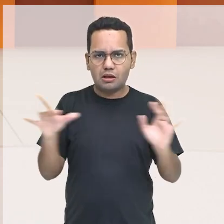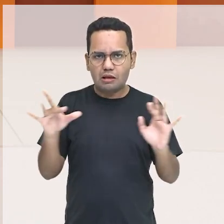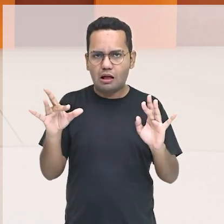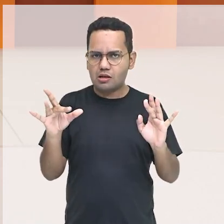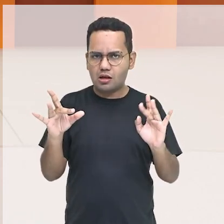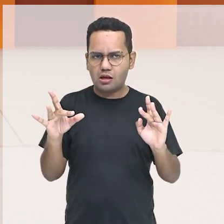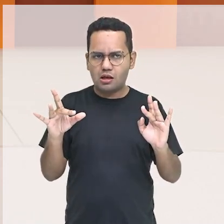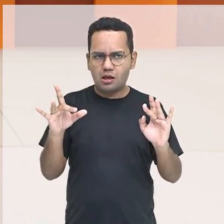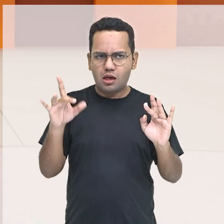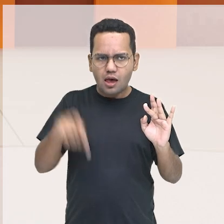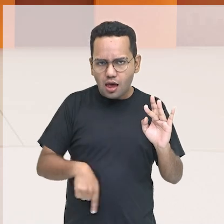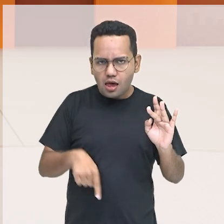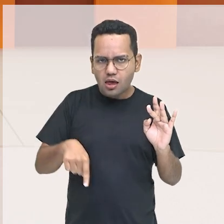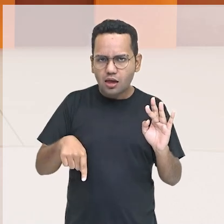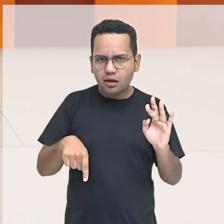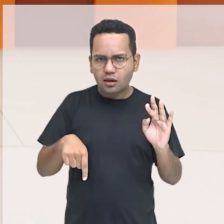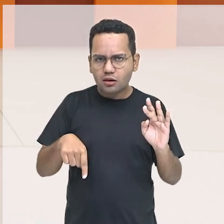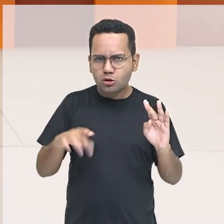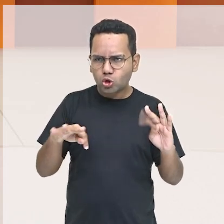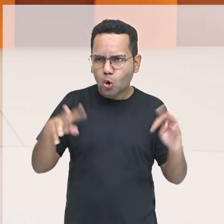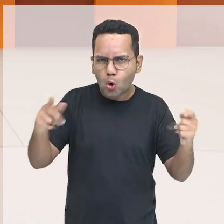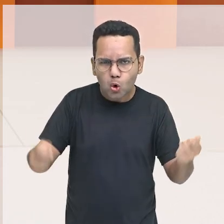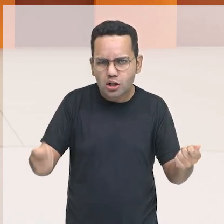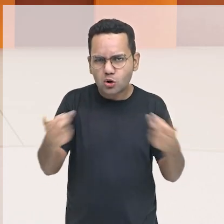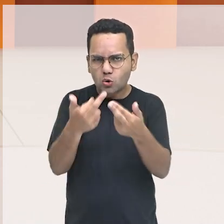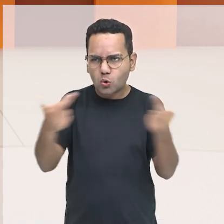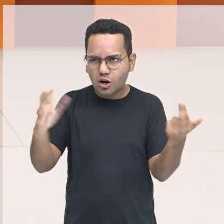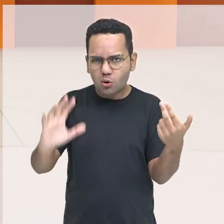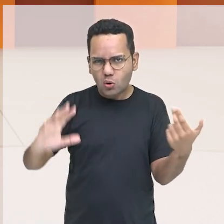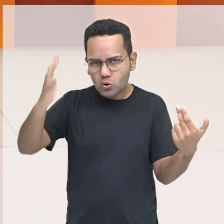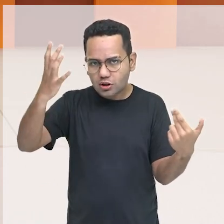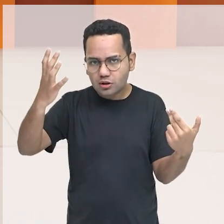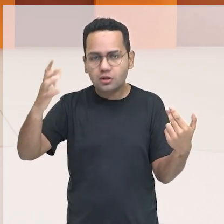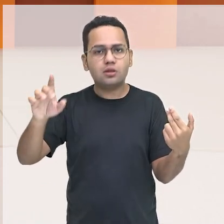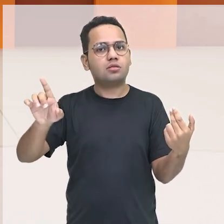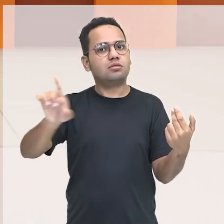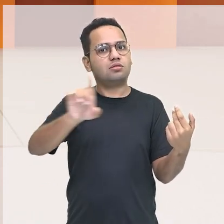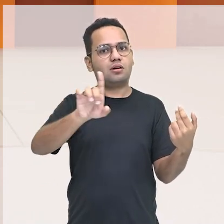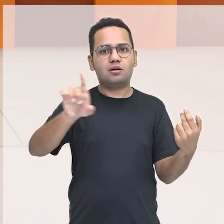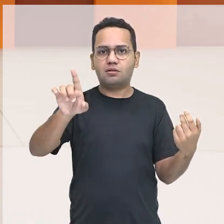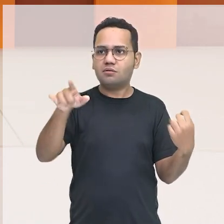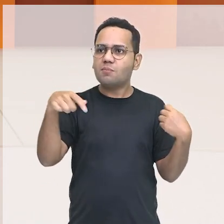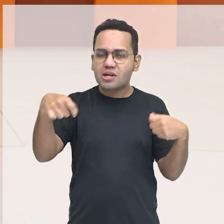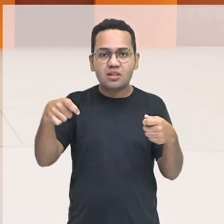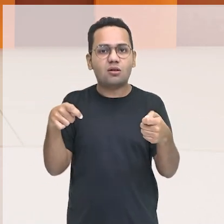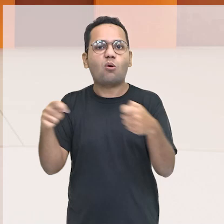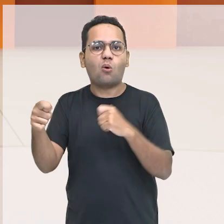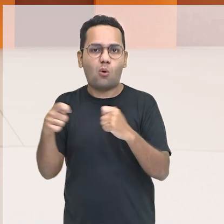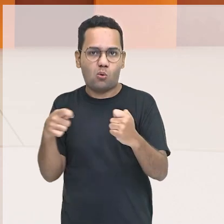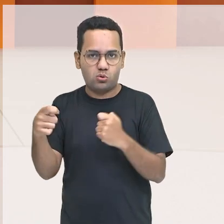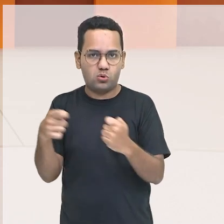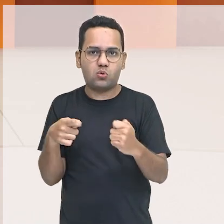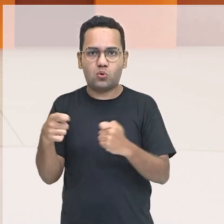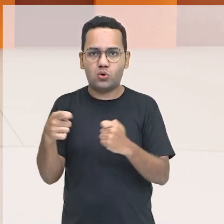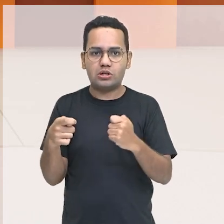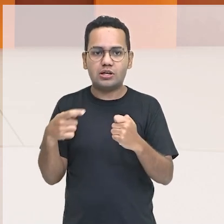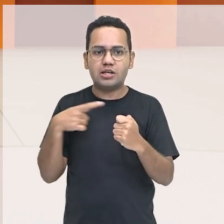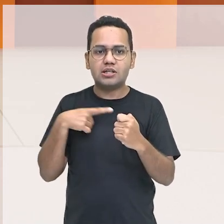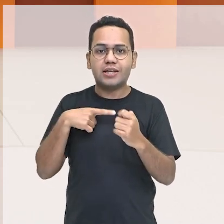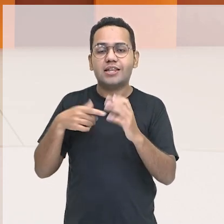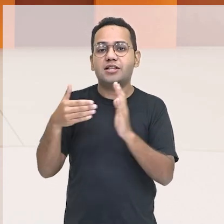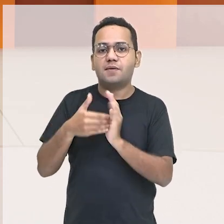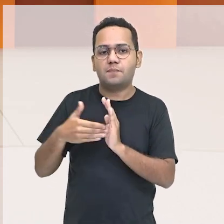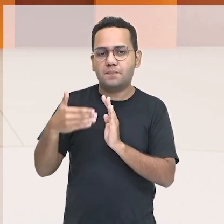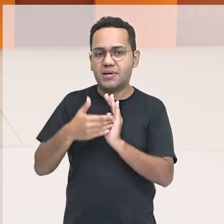A liberdade, a nossa liberdade vai até onde chega do outro. Então, nós temos que ter esse padrão,